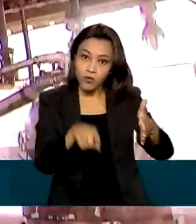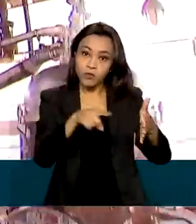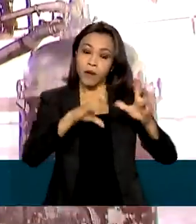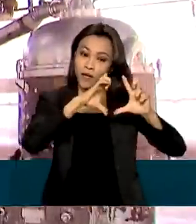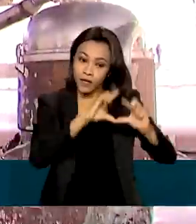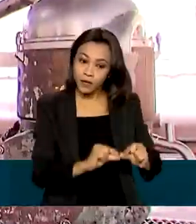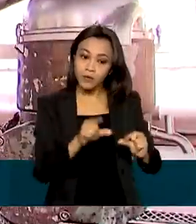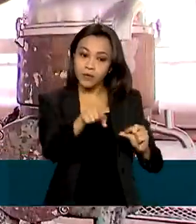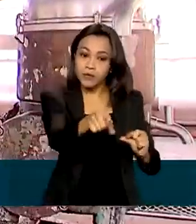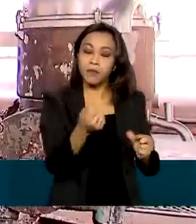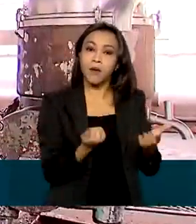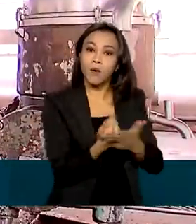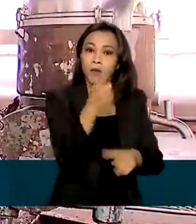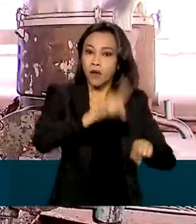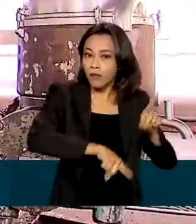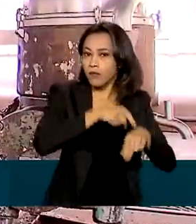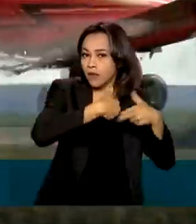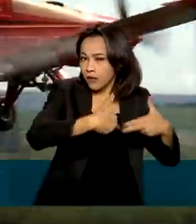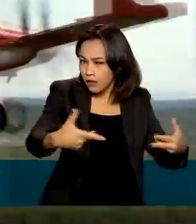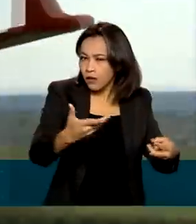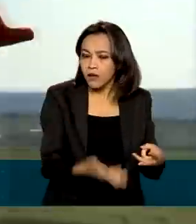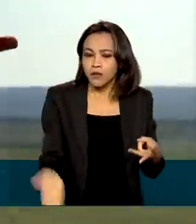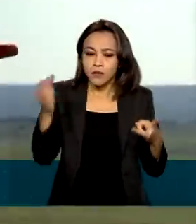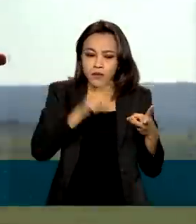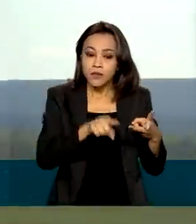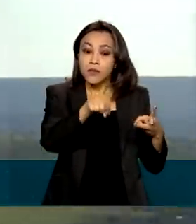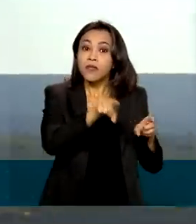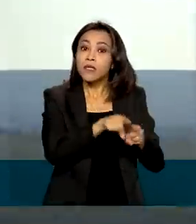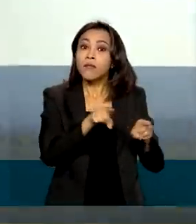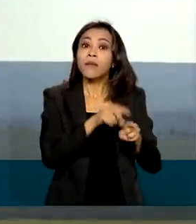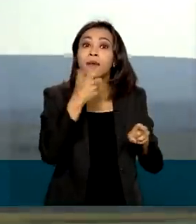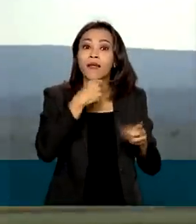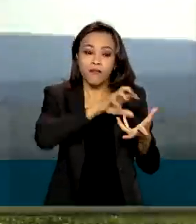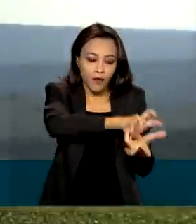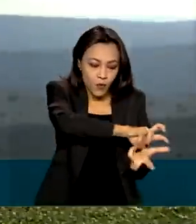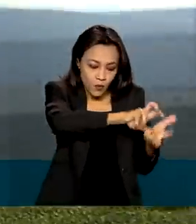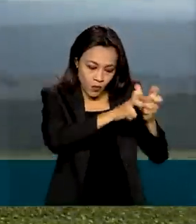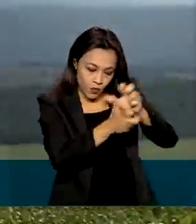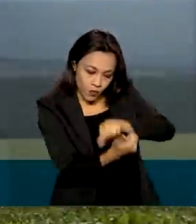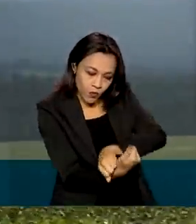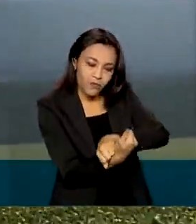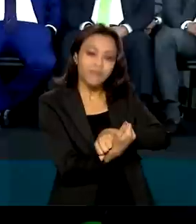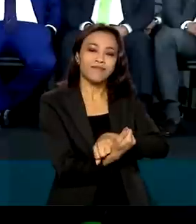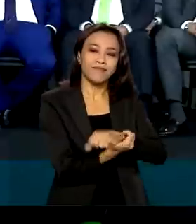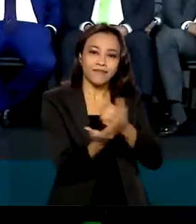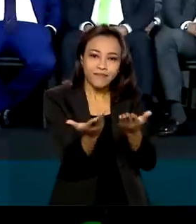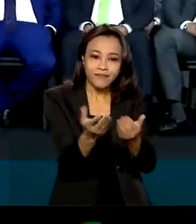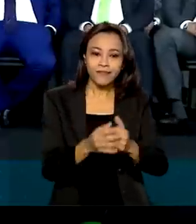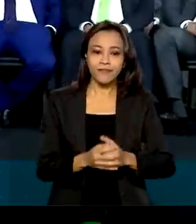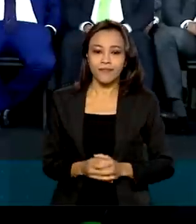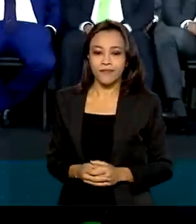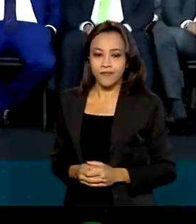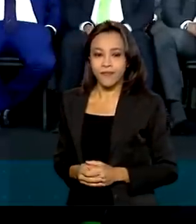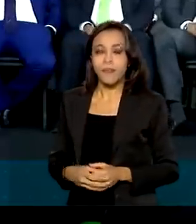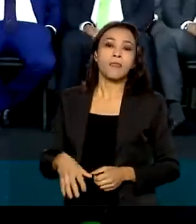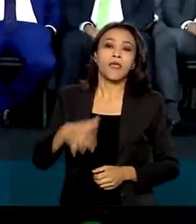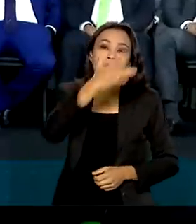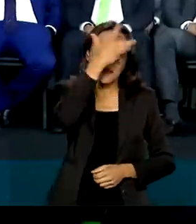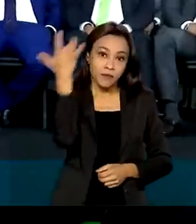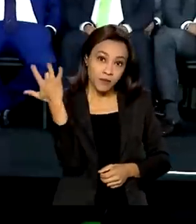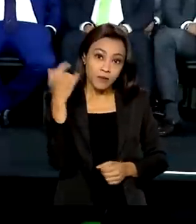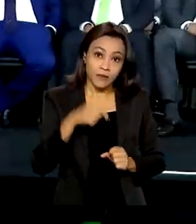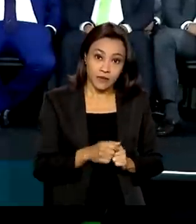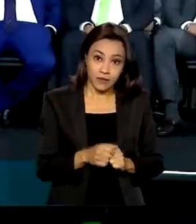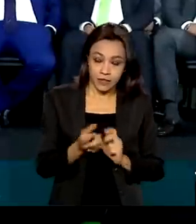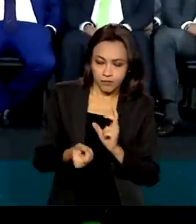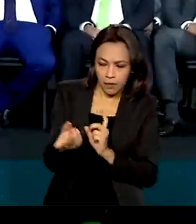montagem de usinas de biodiesel e o que recicla embalagens de defensivos agrícolas. Os comerciantes, produtores de defensivos